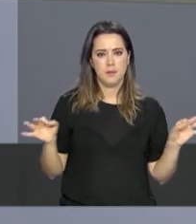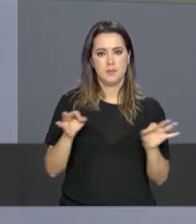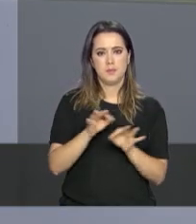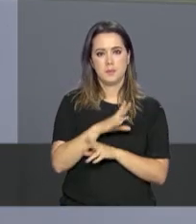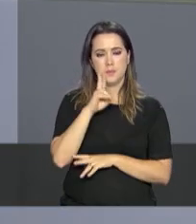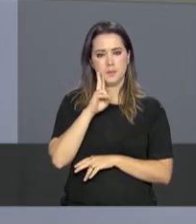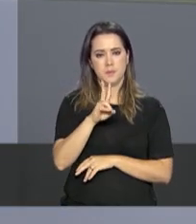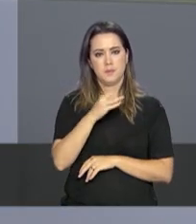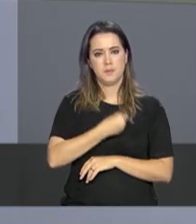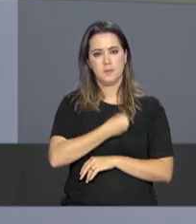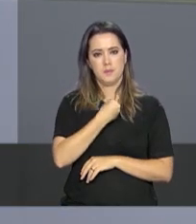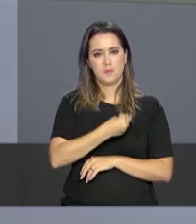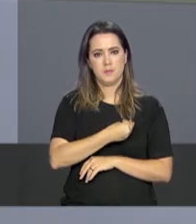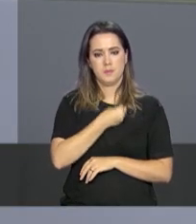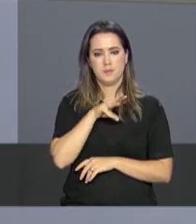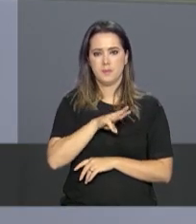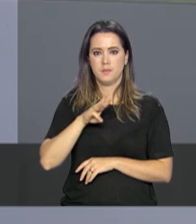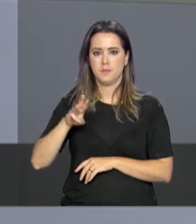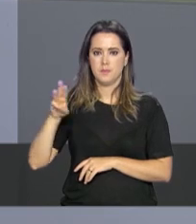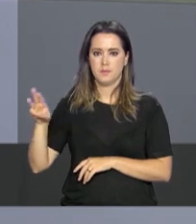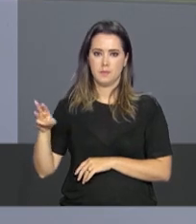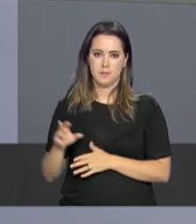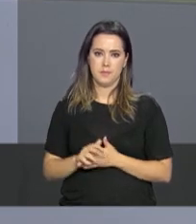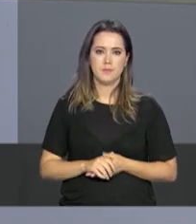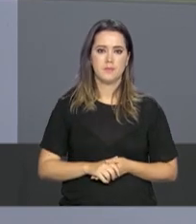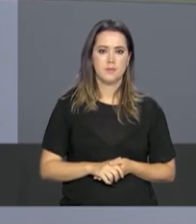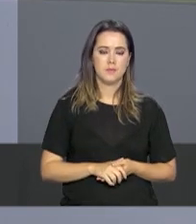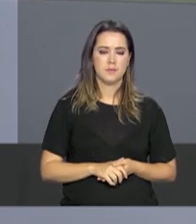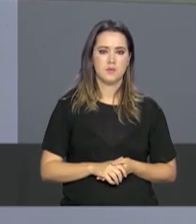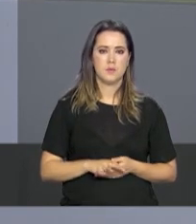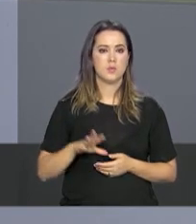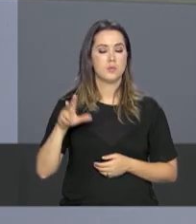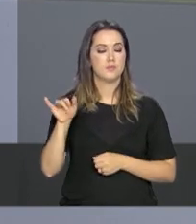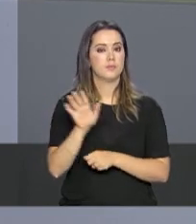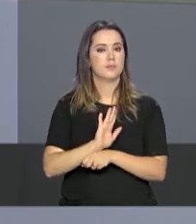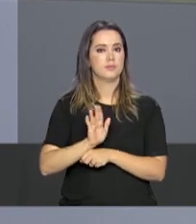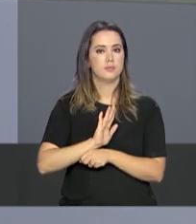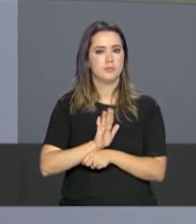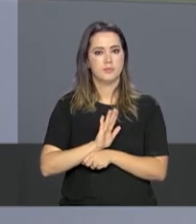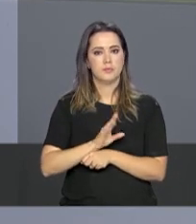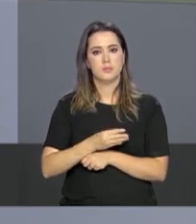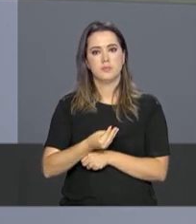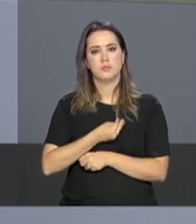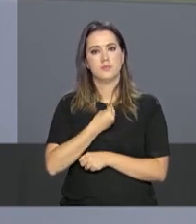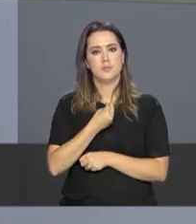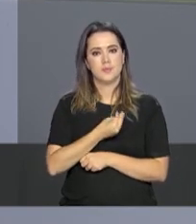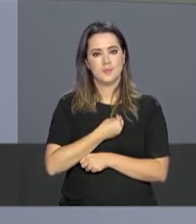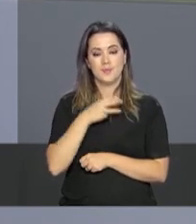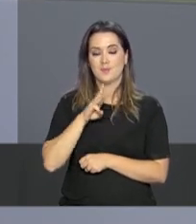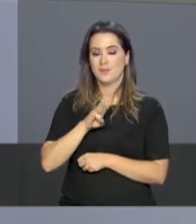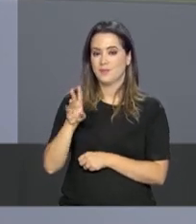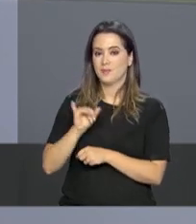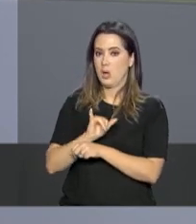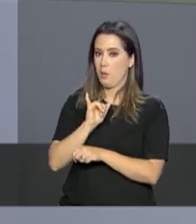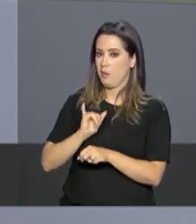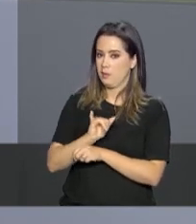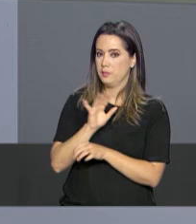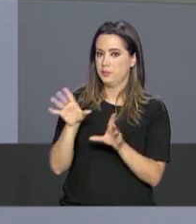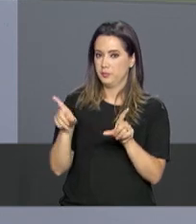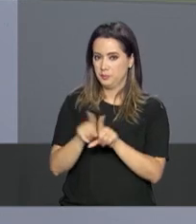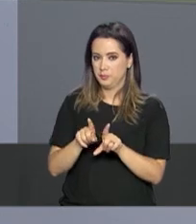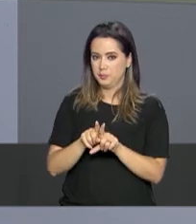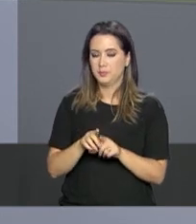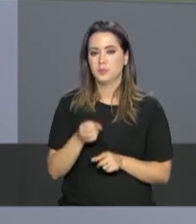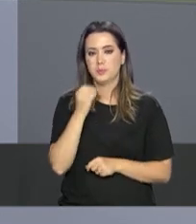você acompanha a programação ao vivo pelo site npr na internet e todas as reportagens estão disponíveis em nosso canal no youtube